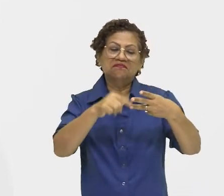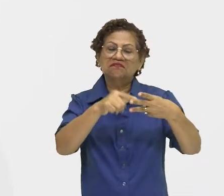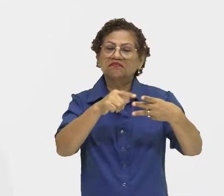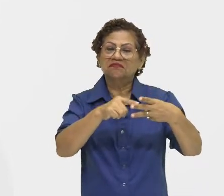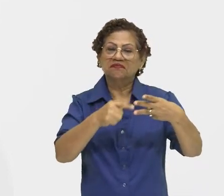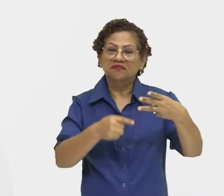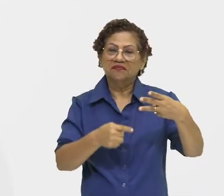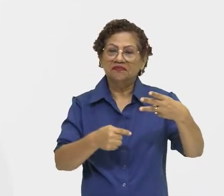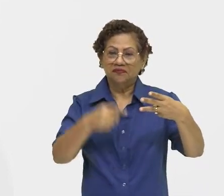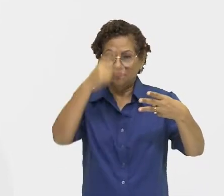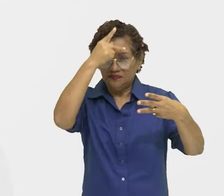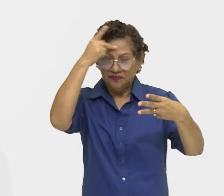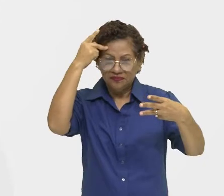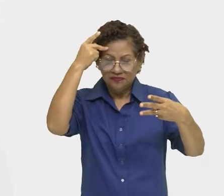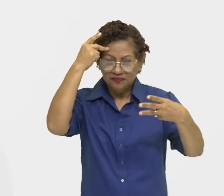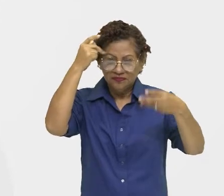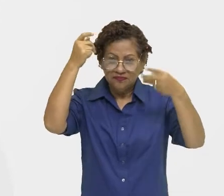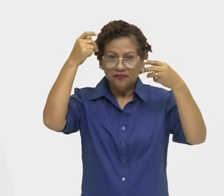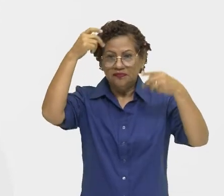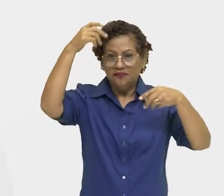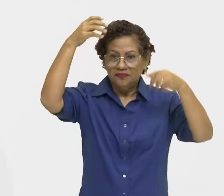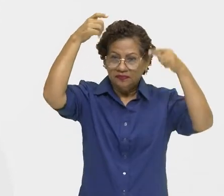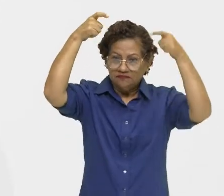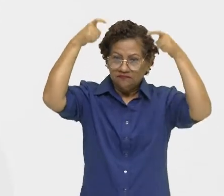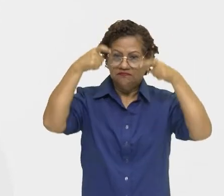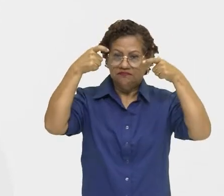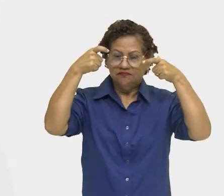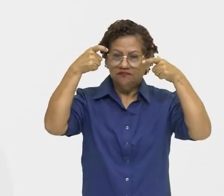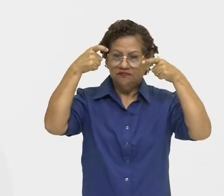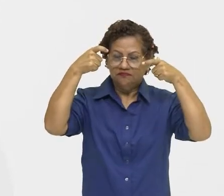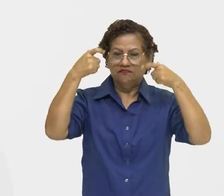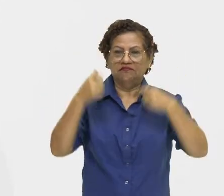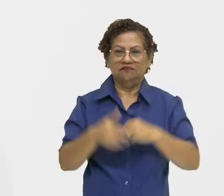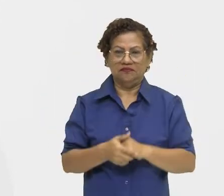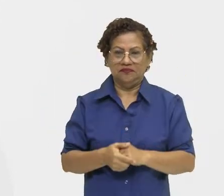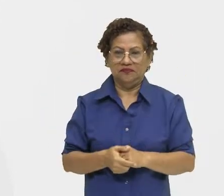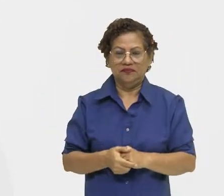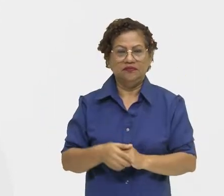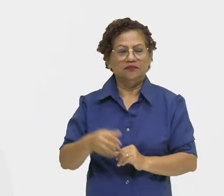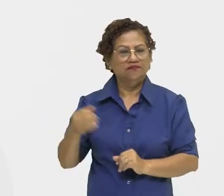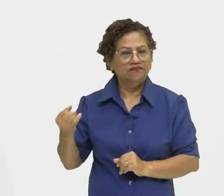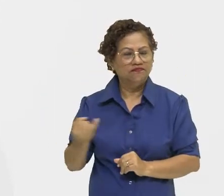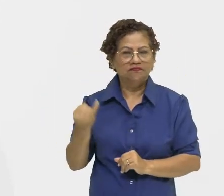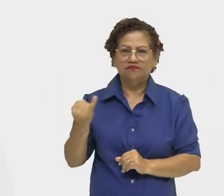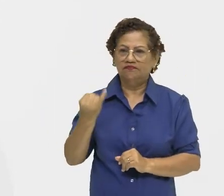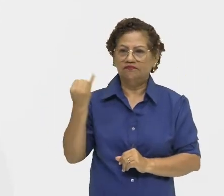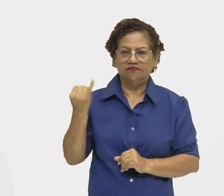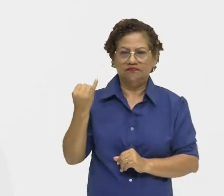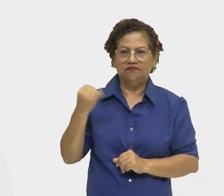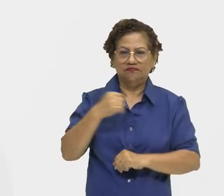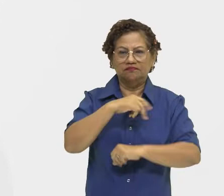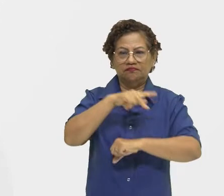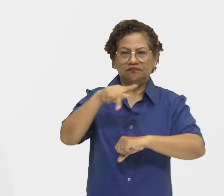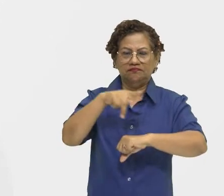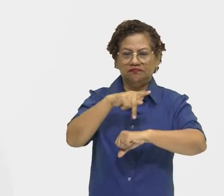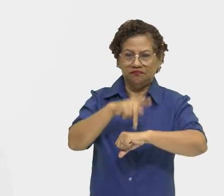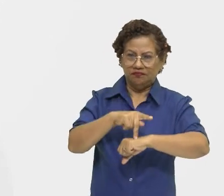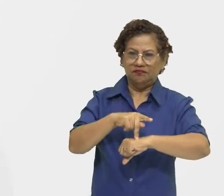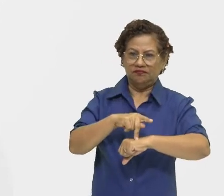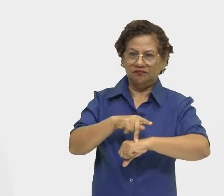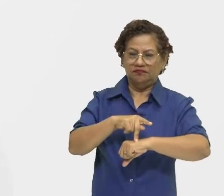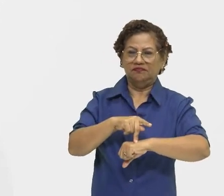Junto a essas 3 pirâmides está a esfinge mais conhecida do Egito,